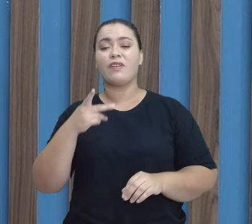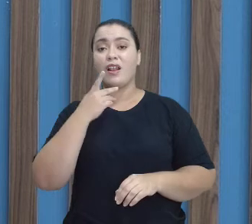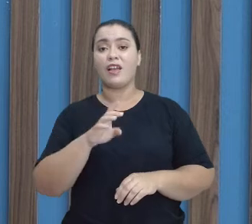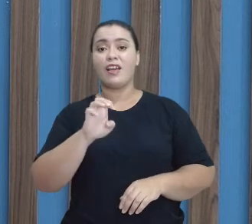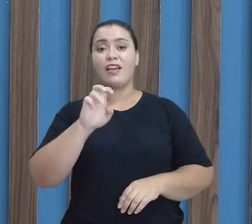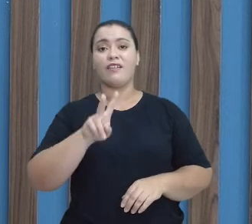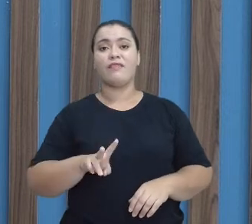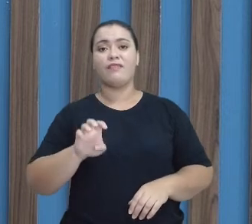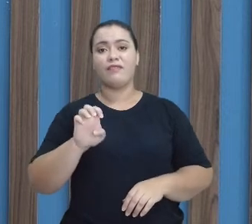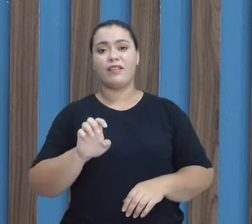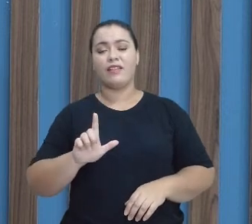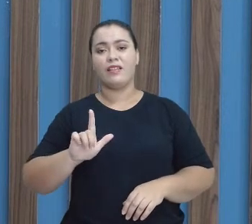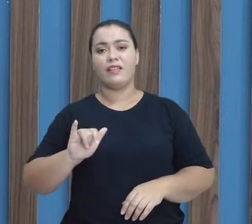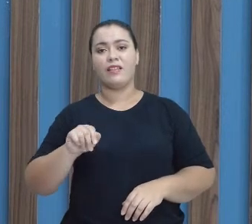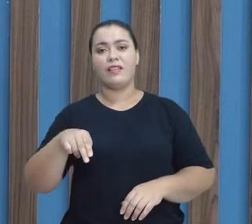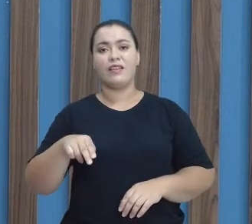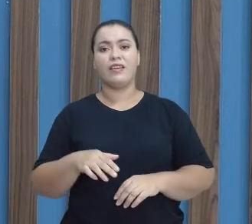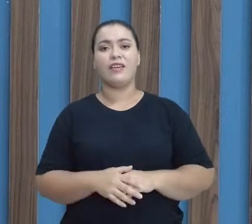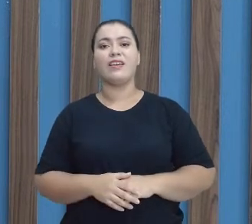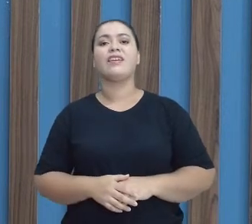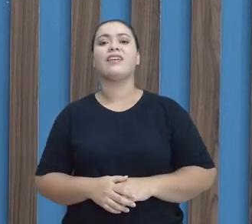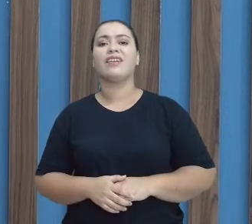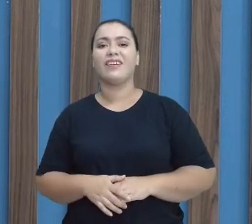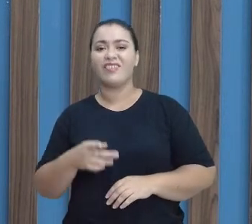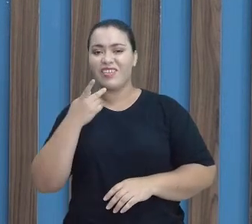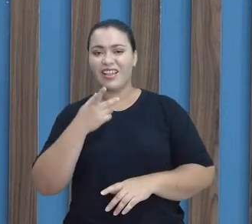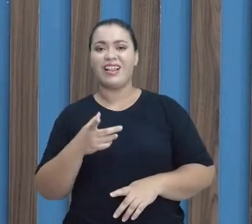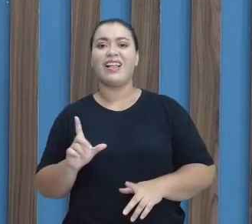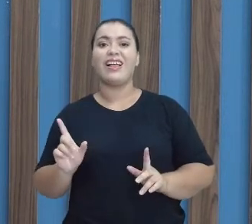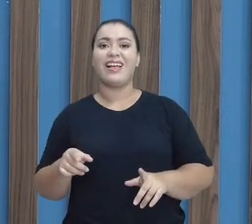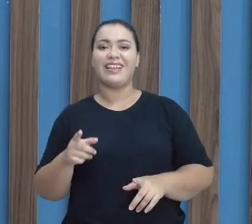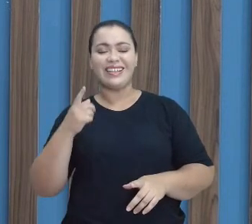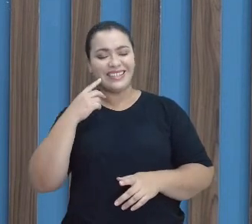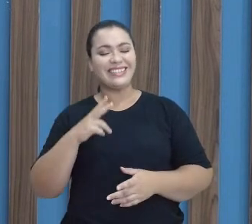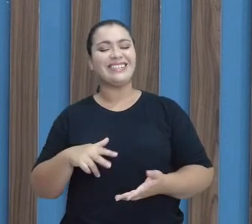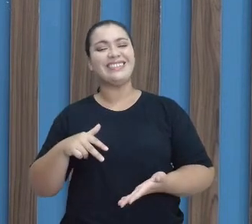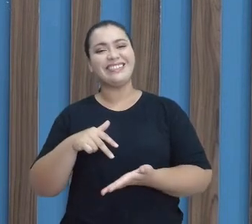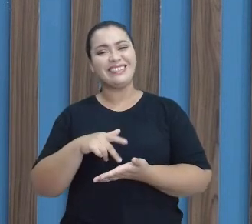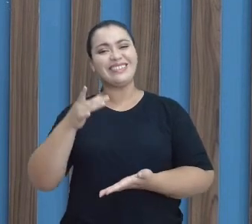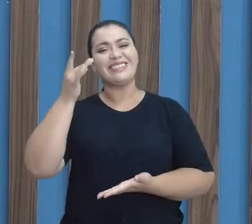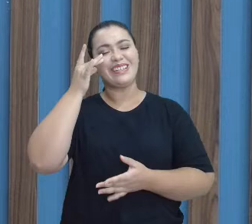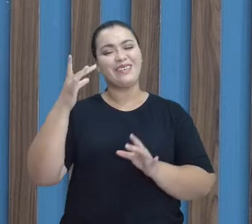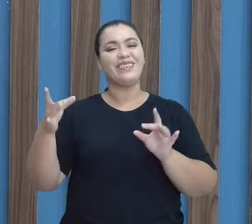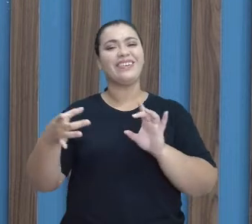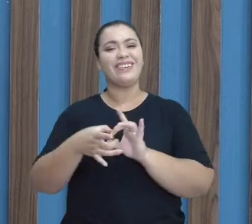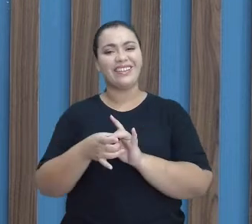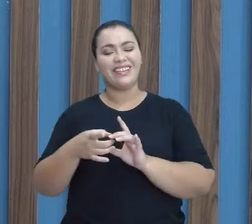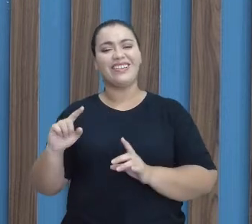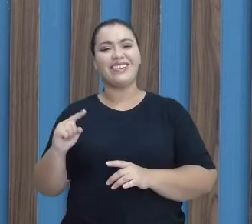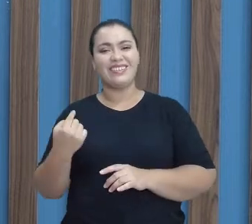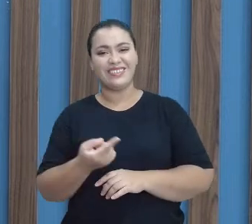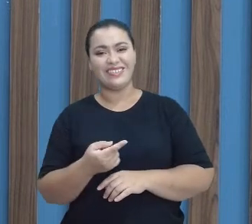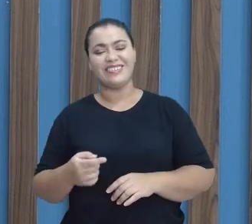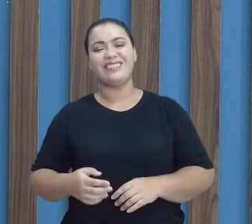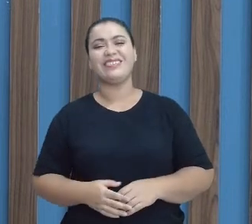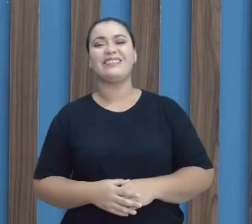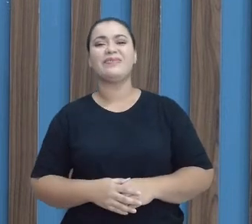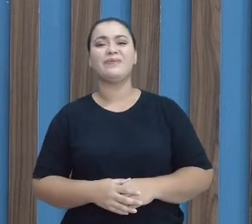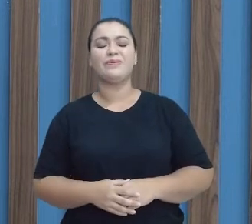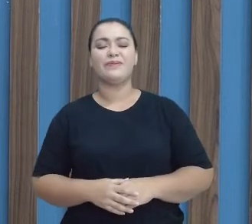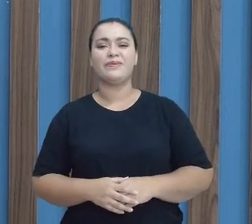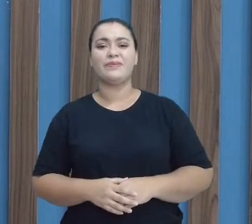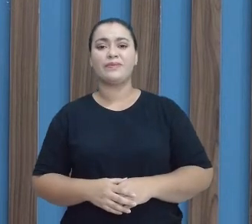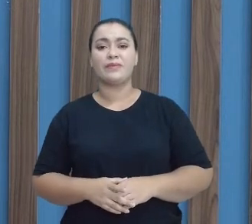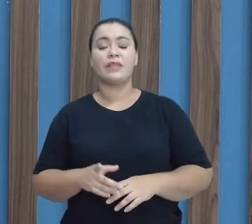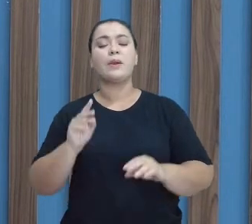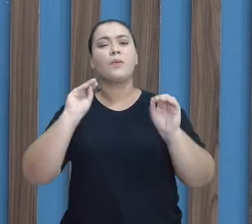Evelyn. Evelyn está aplicadíssima conosco, né? Está. E